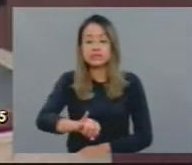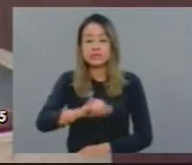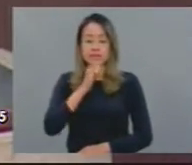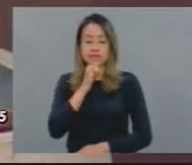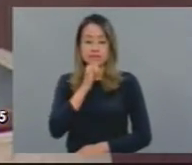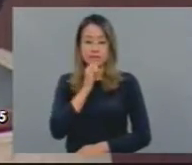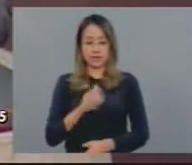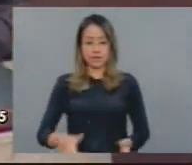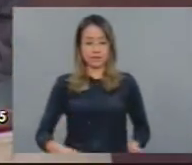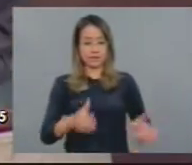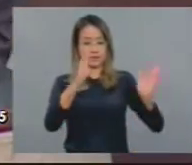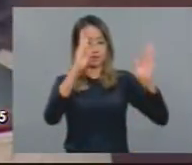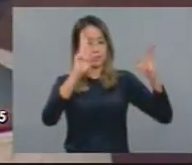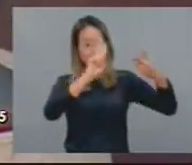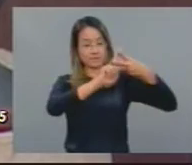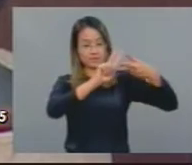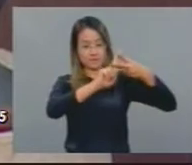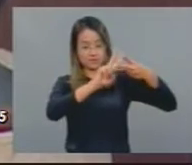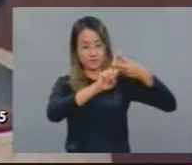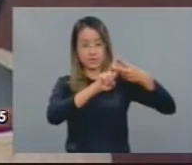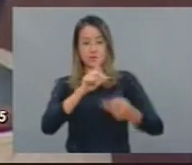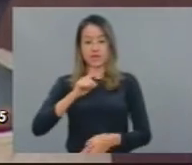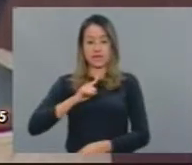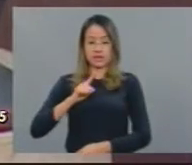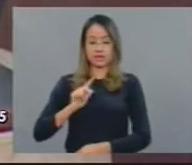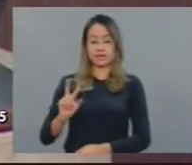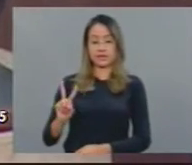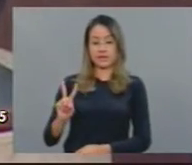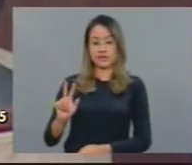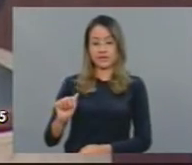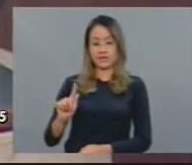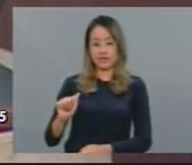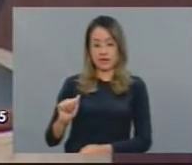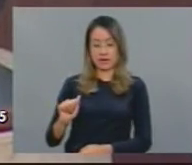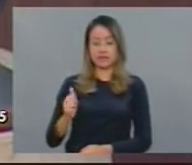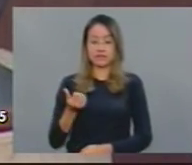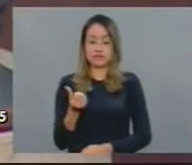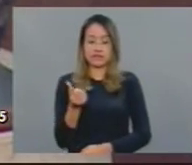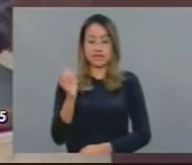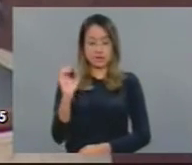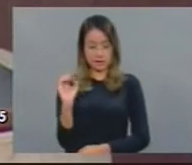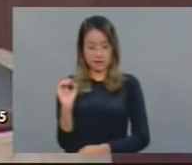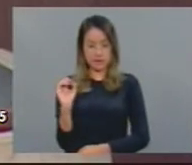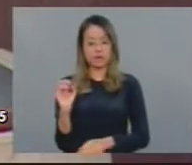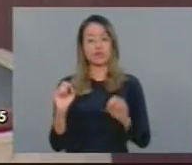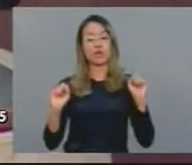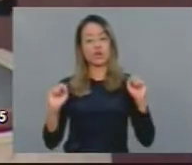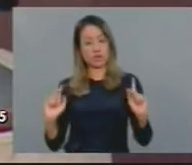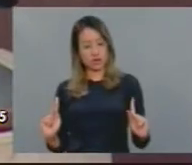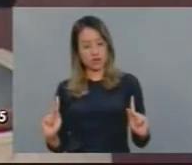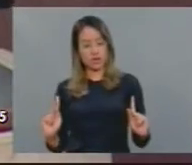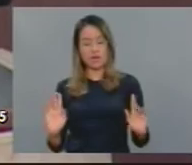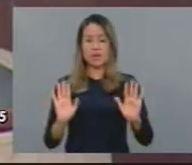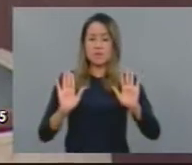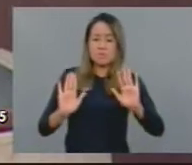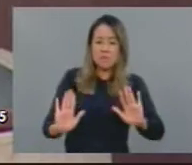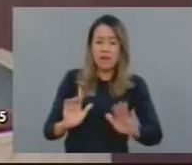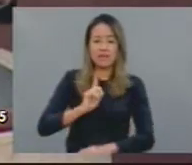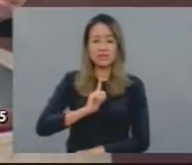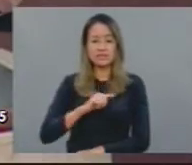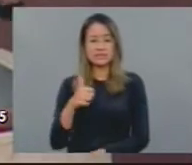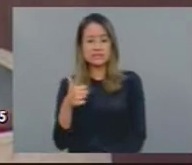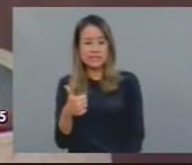unidades socioeducativas, que hoje se assemelham, são inclusive piores que presídios, vêm do interior.